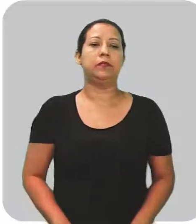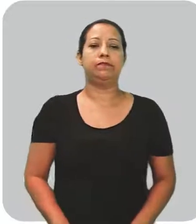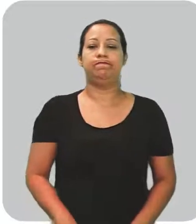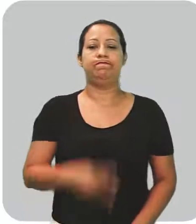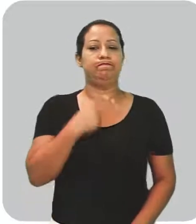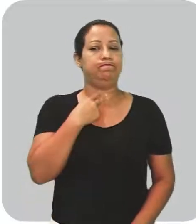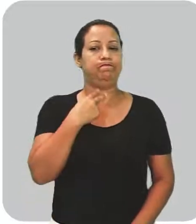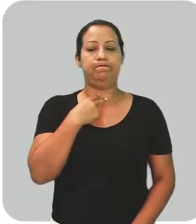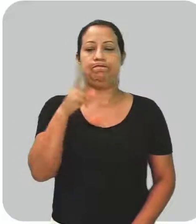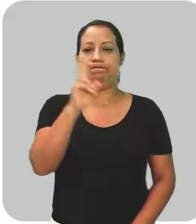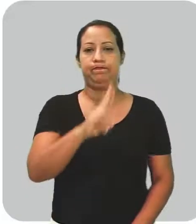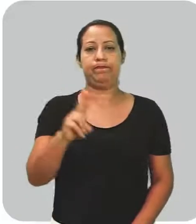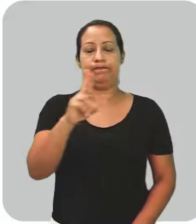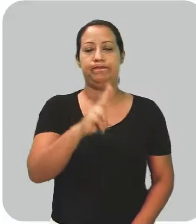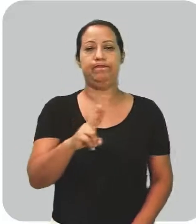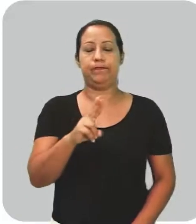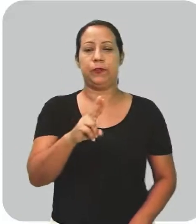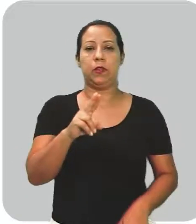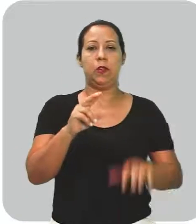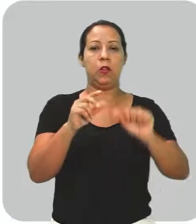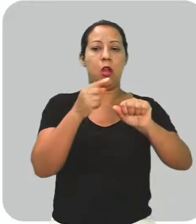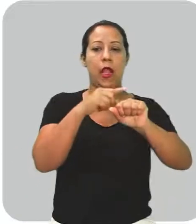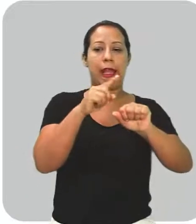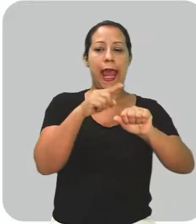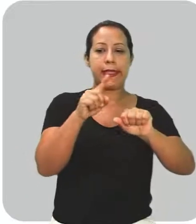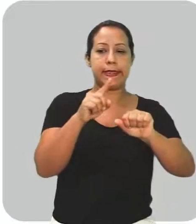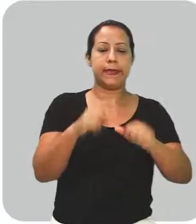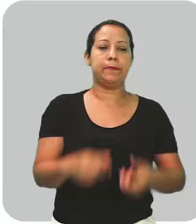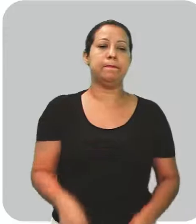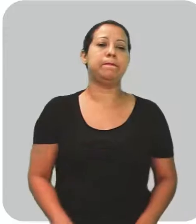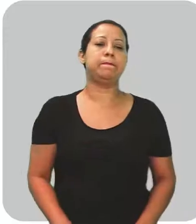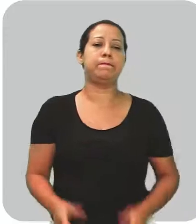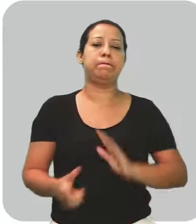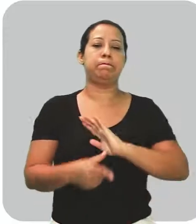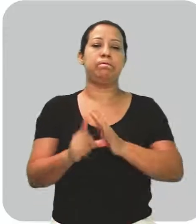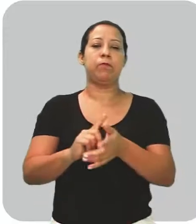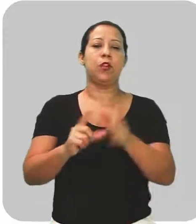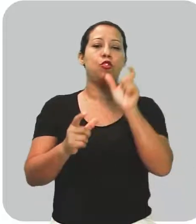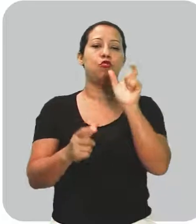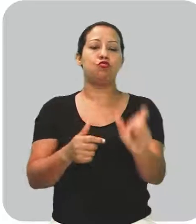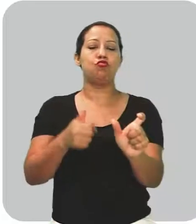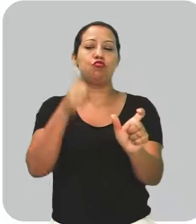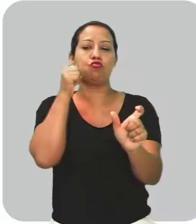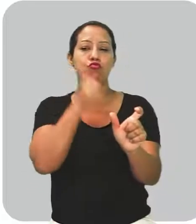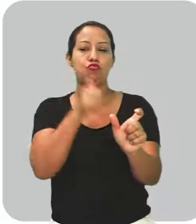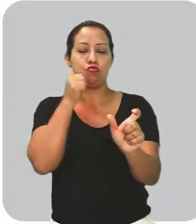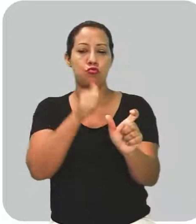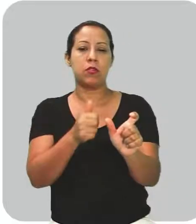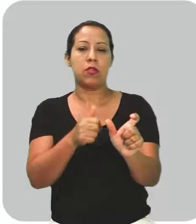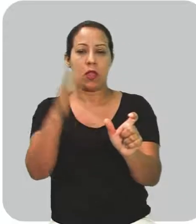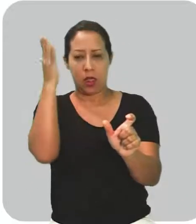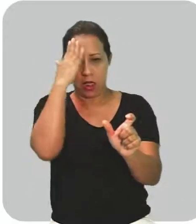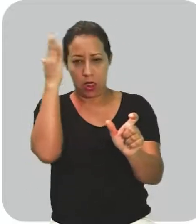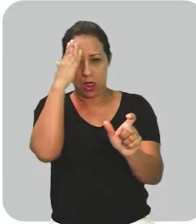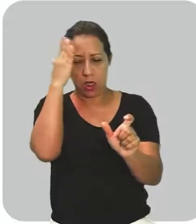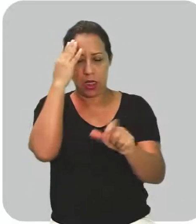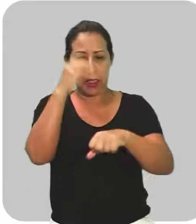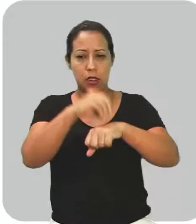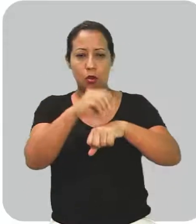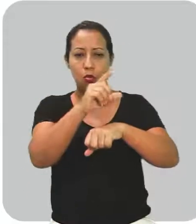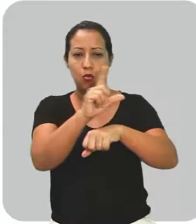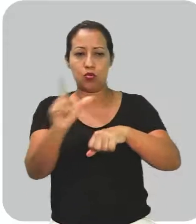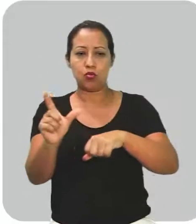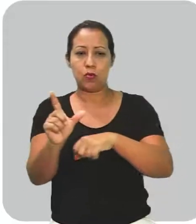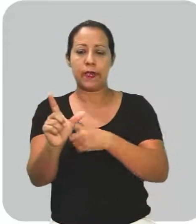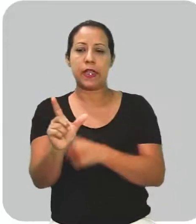terra. Quando antes do feminino, se subentende o artigo indefinido